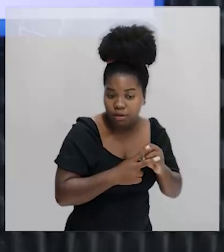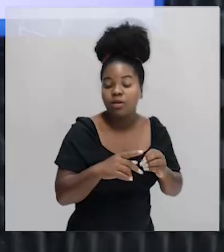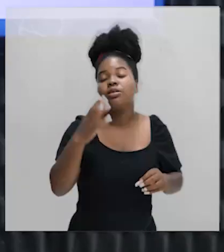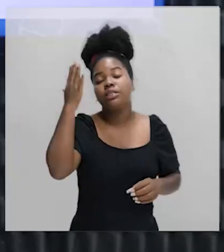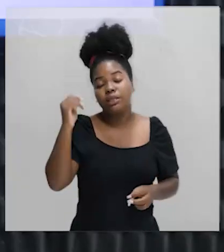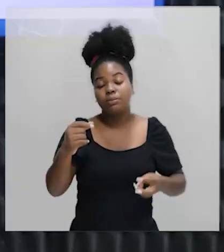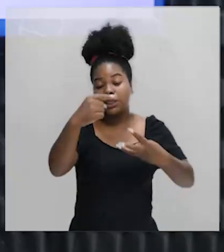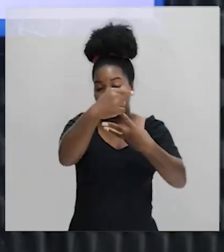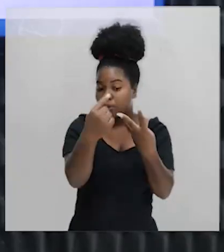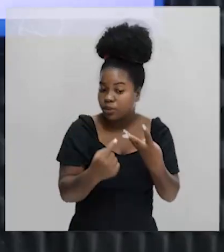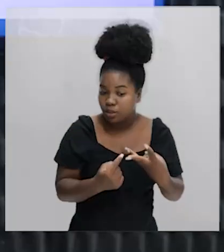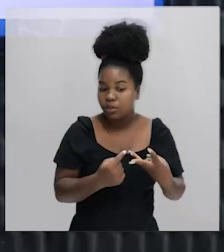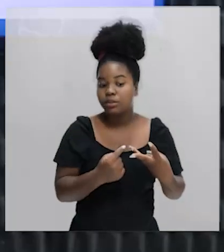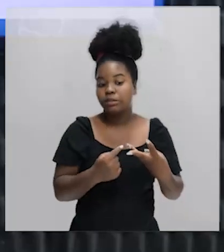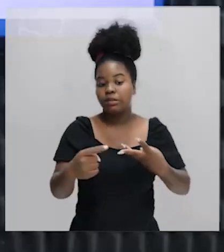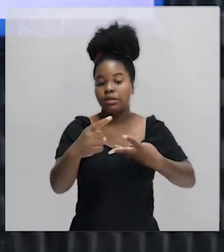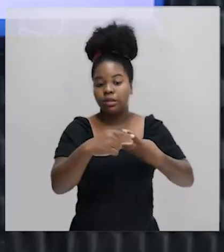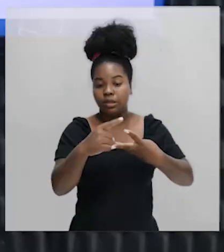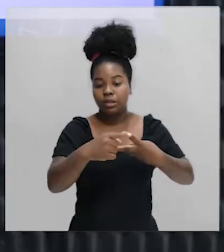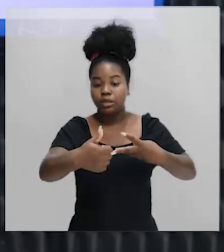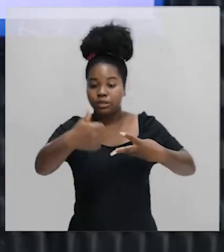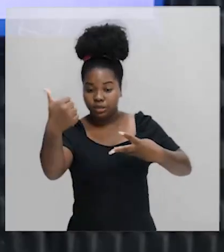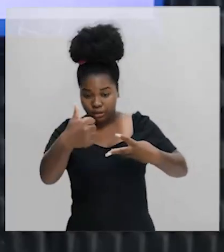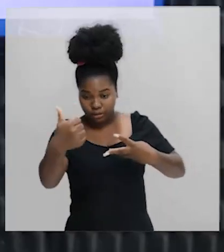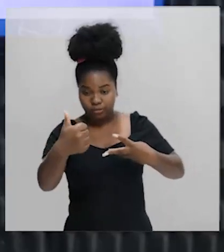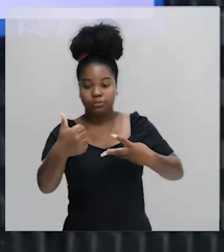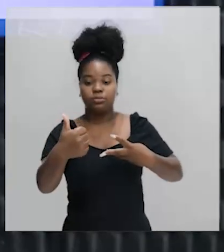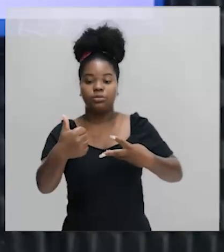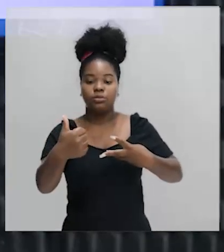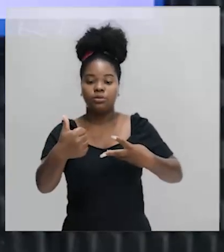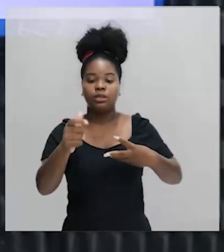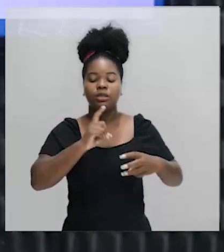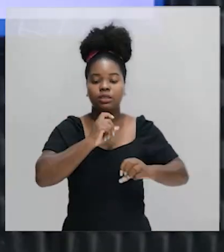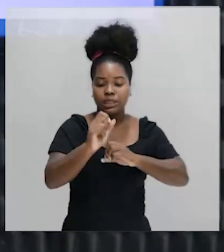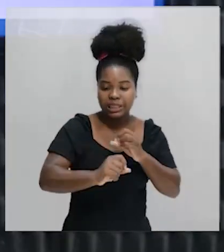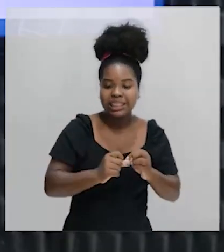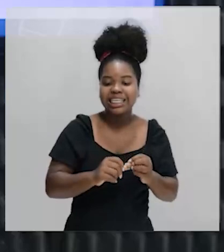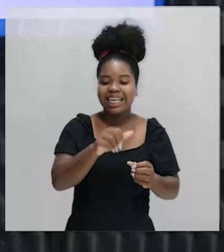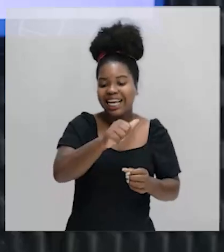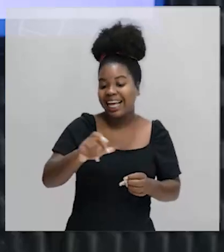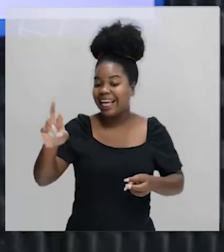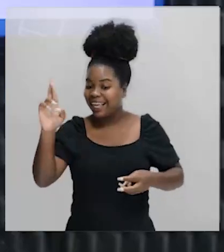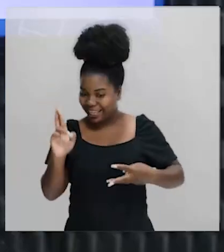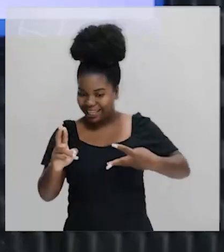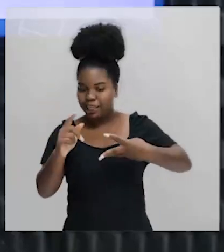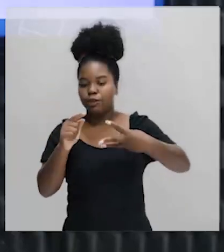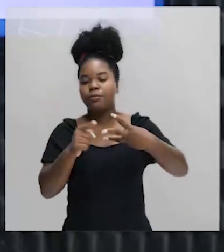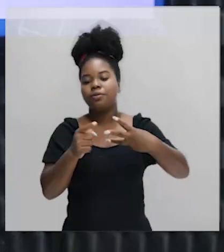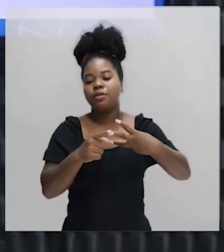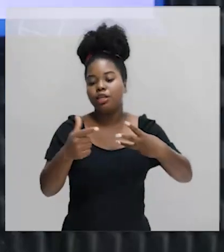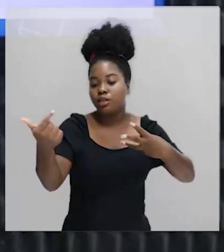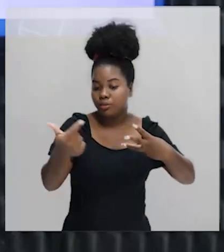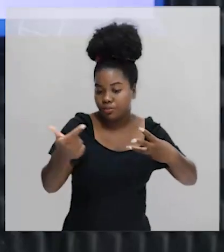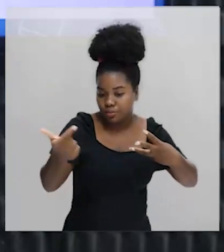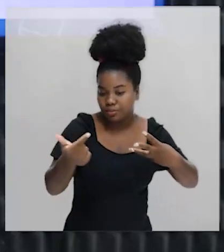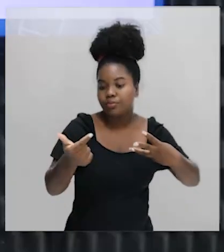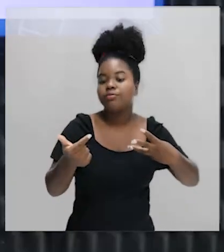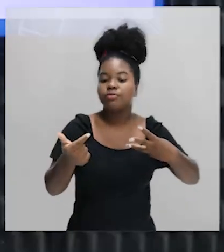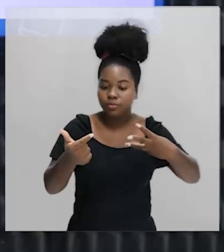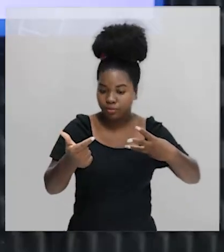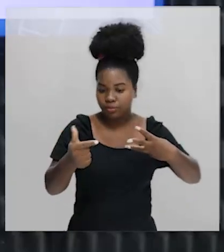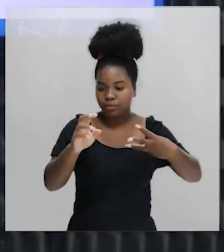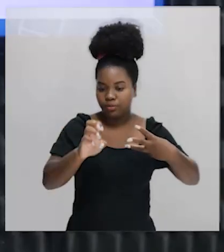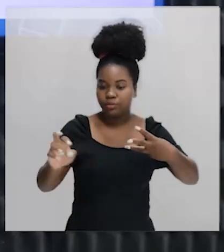3 conjugações, né? Os verbos da primeira conjugação, aqueles terminados em AR. Os verbos da segunda conjugação,